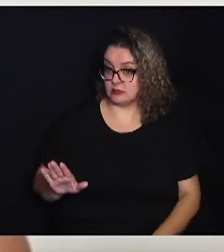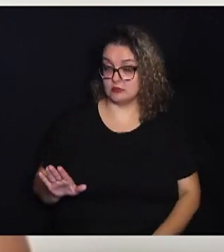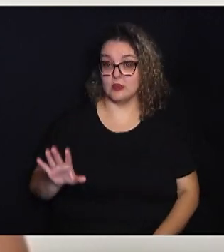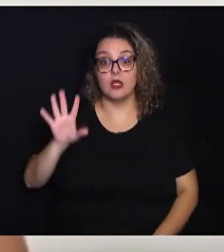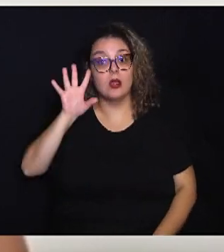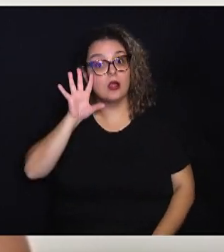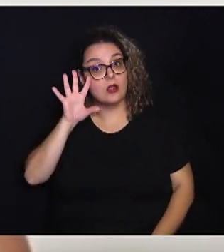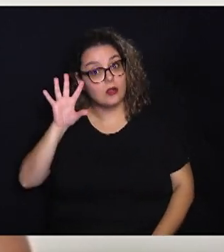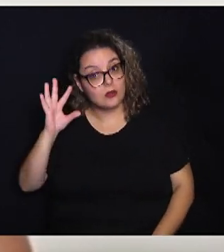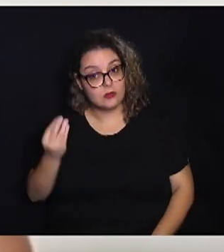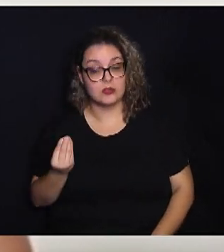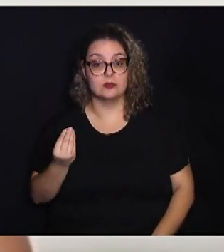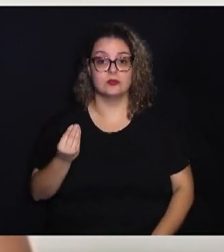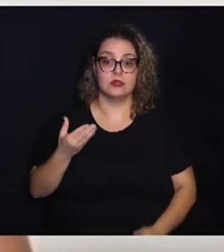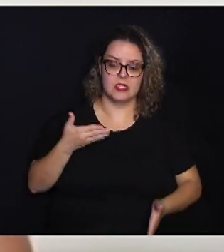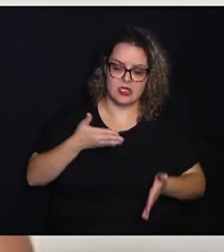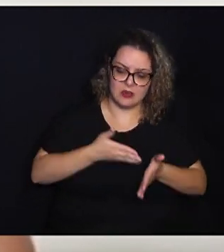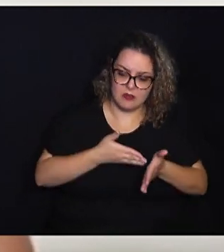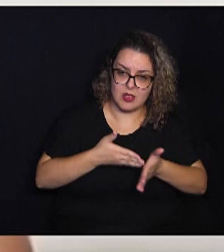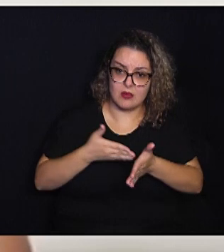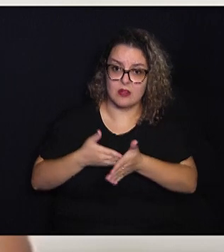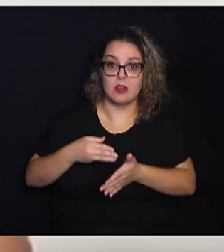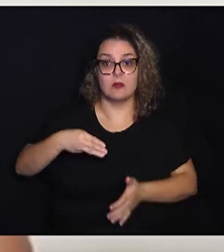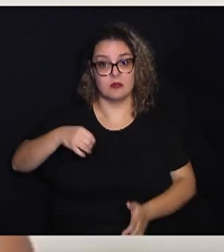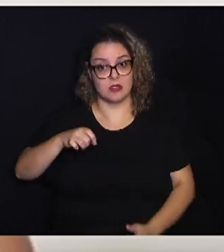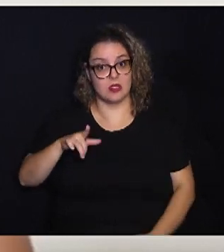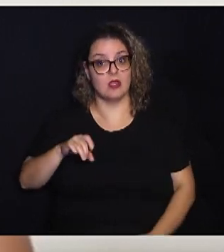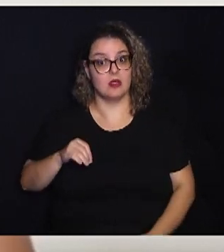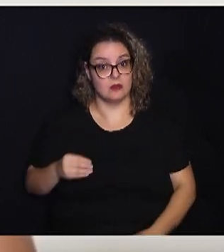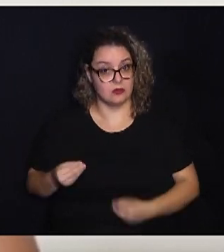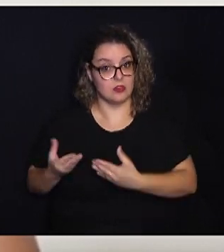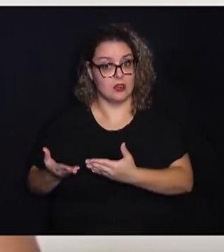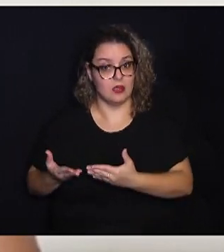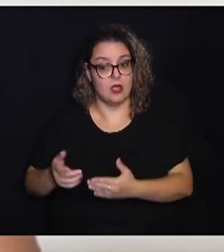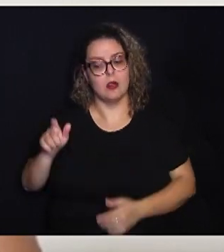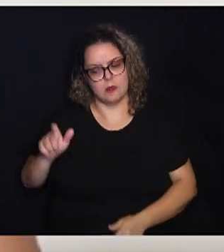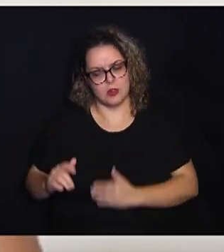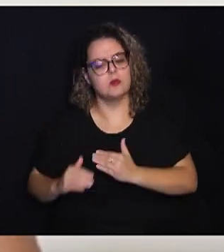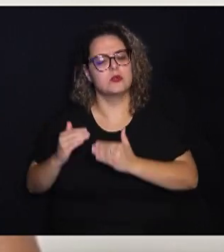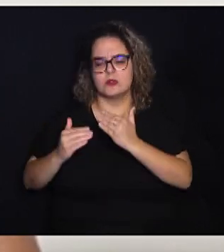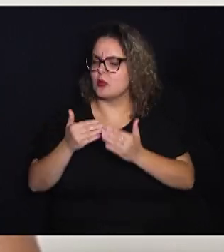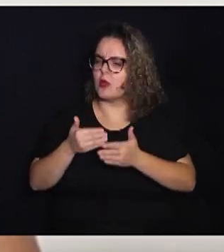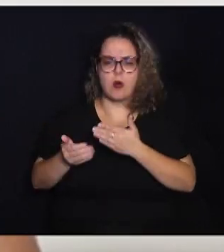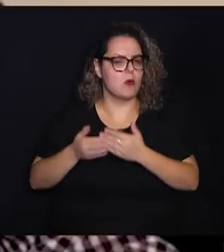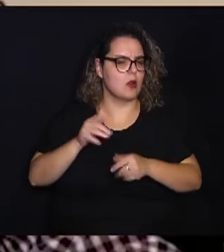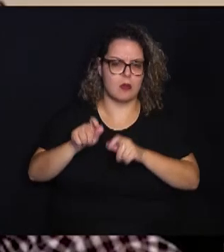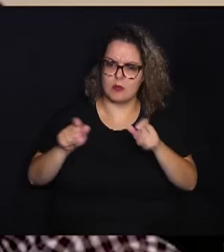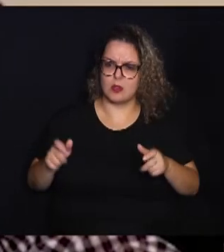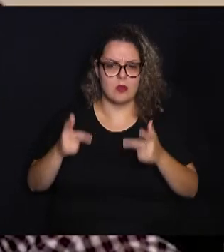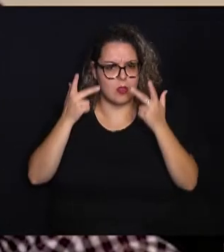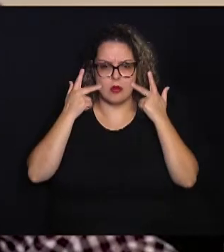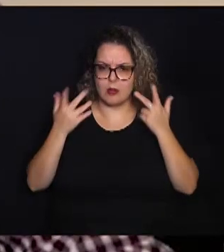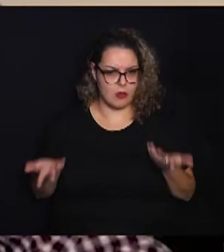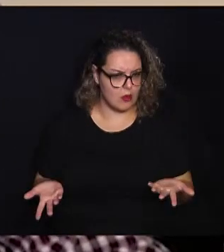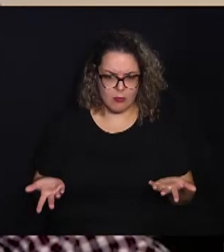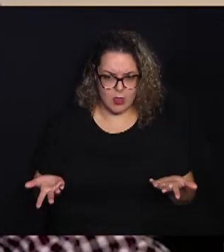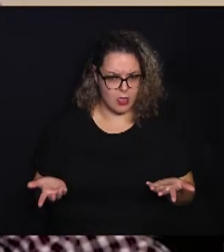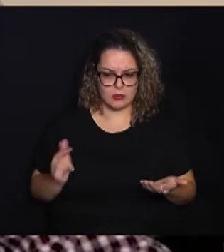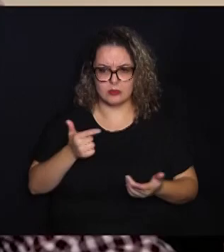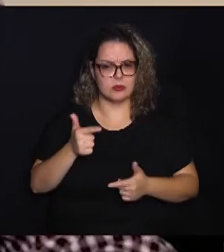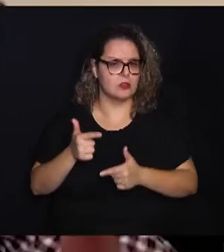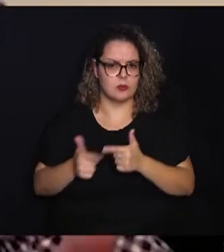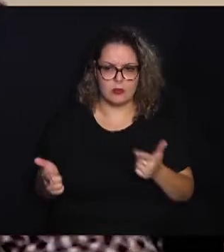compreensão que apesar das limitações que a mielo traz, o indivíduo consegue se desenvolver como qualquer outra pessoa. O mais importante é